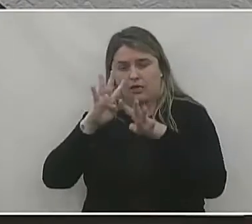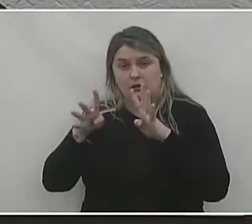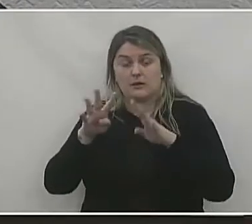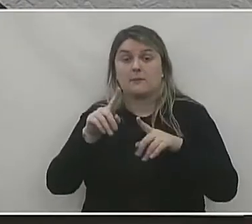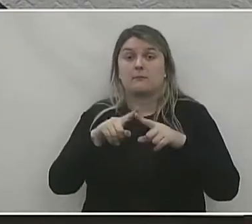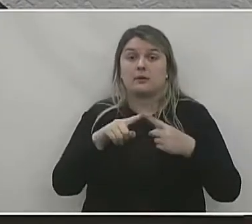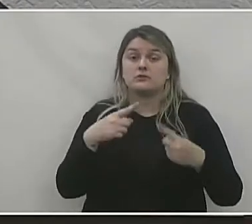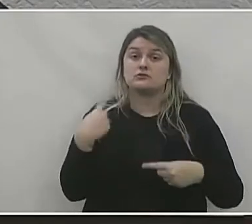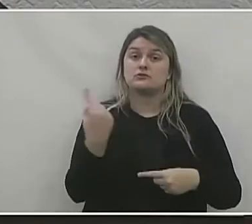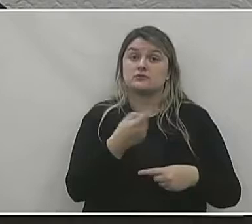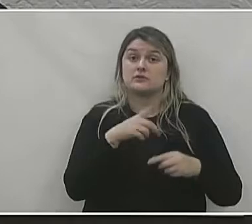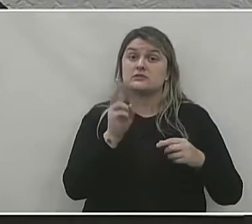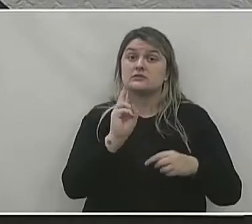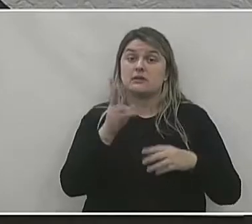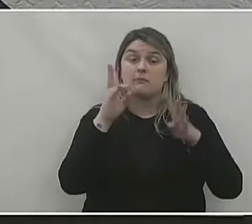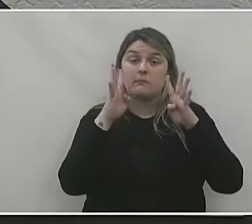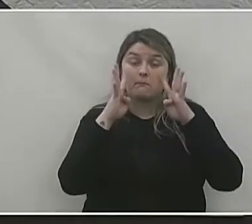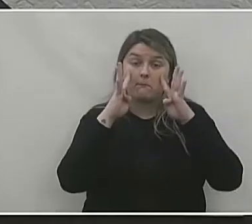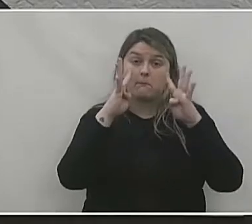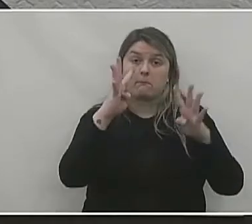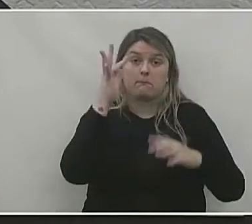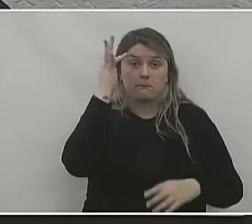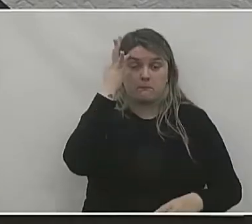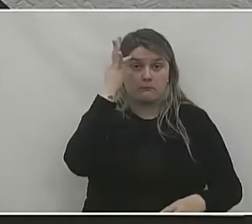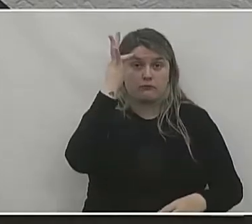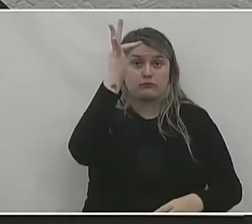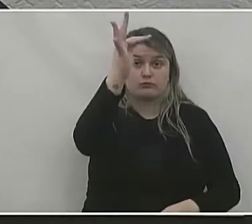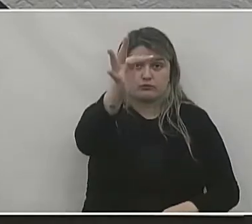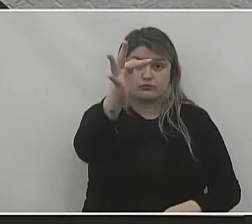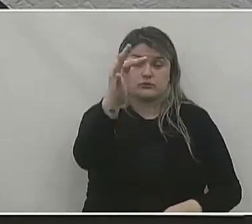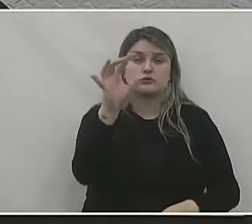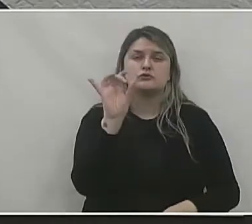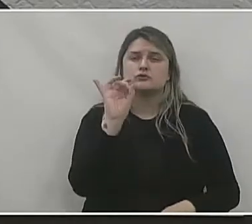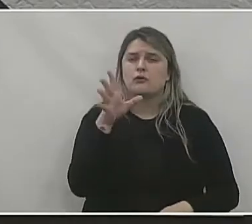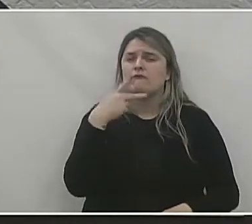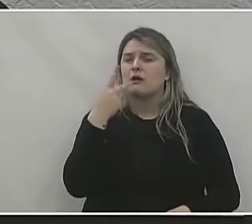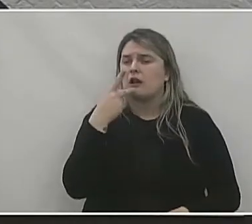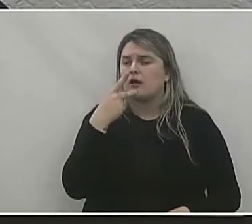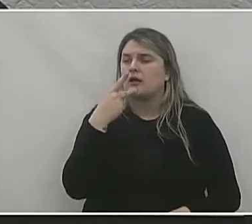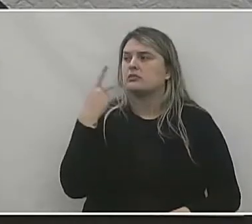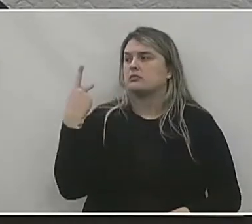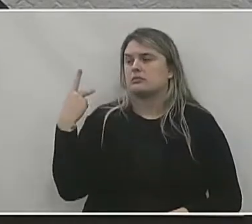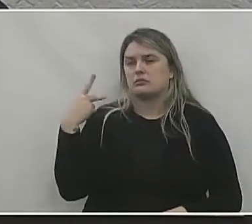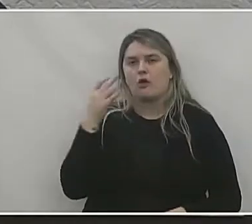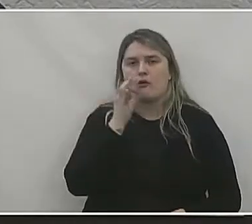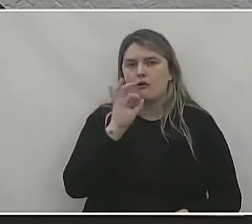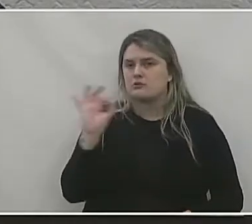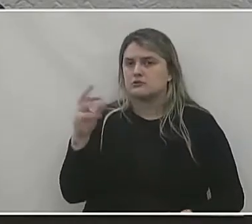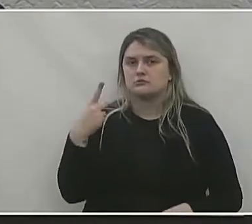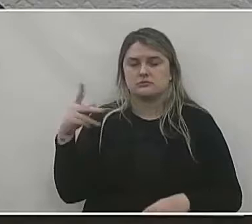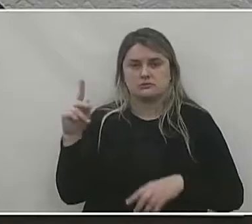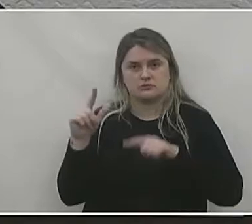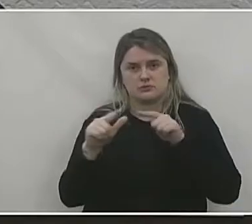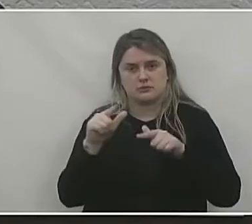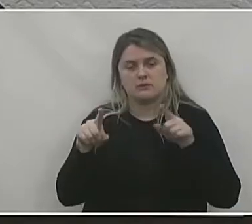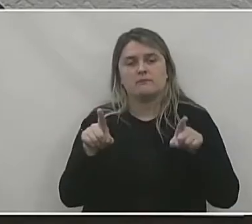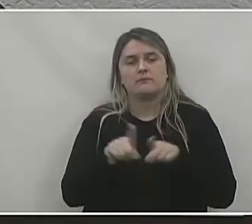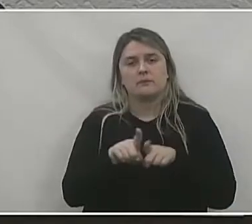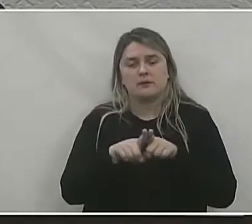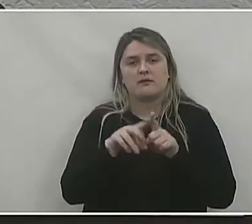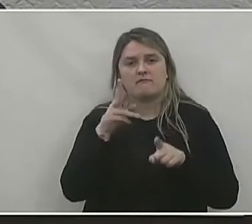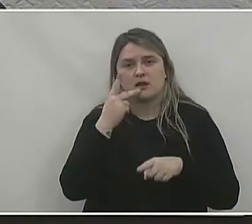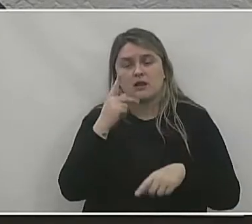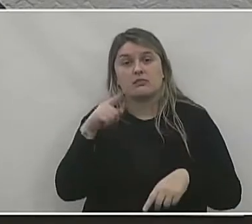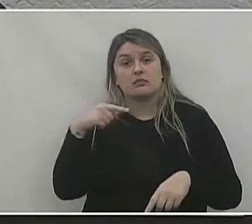olhar sempre para frente. Então, só enaltecer aí o trabalho do deputado e também falar que depois